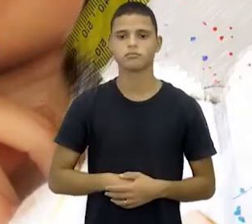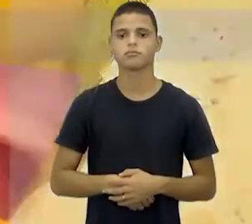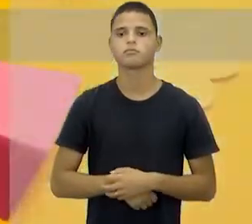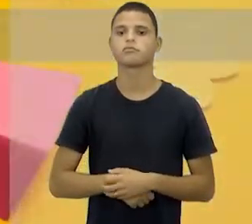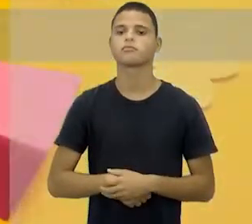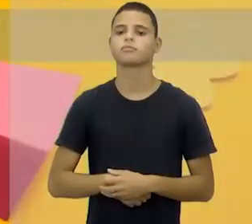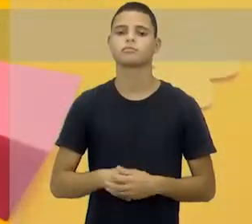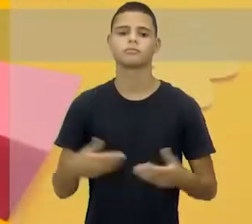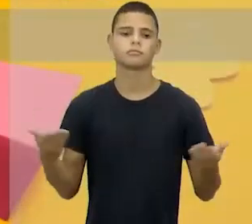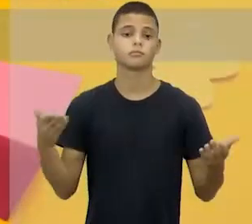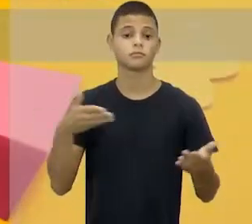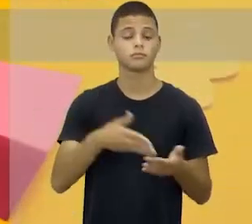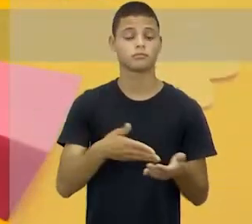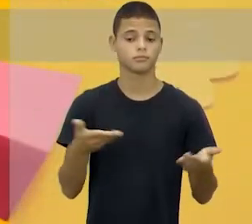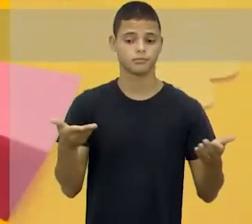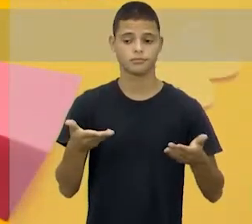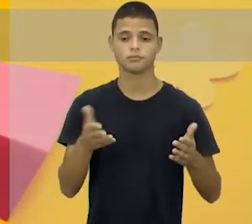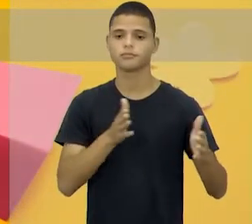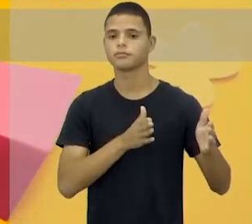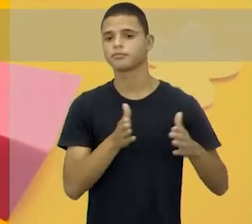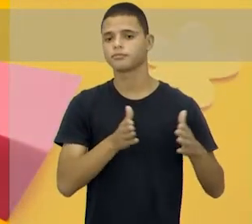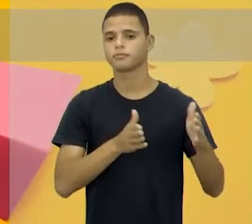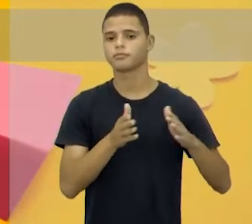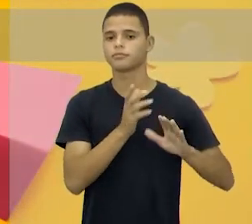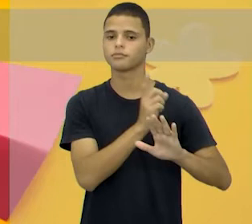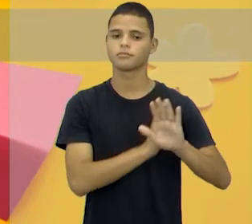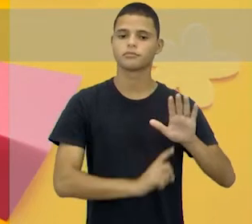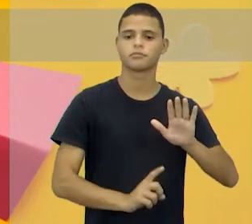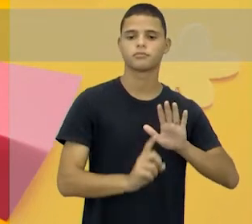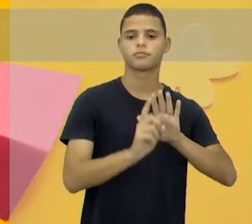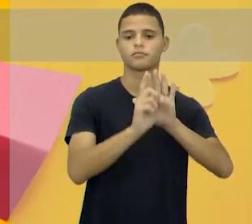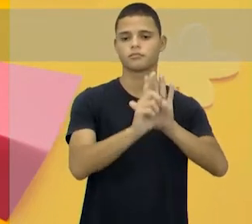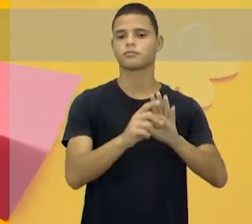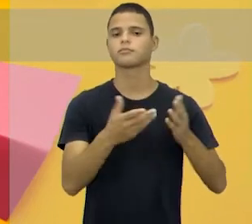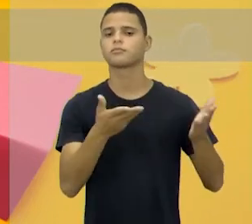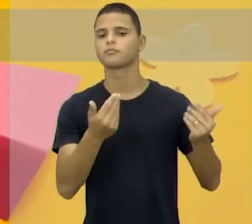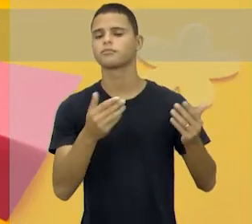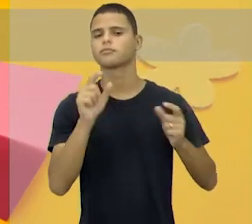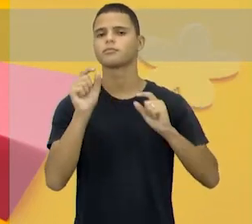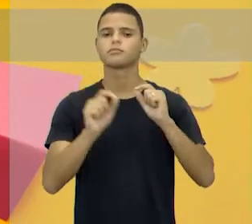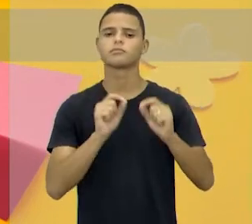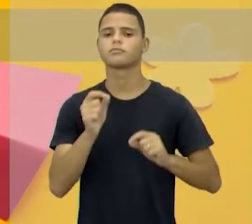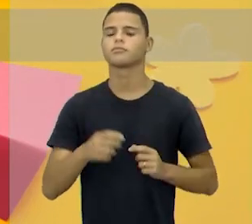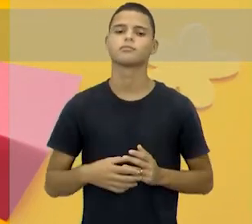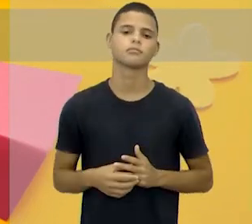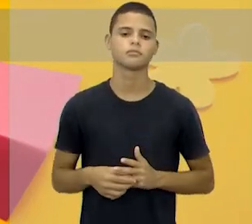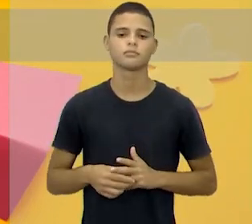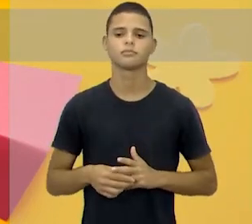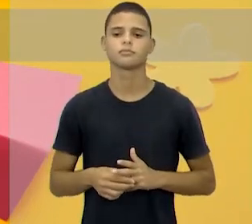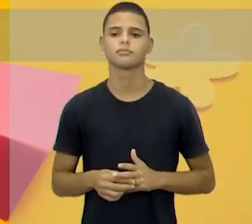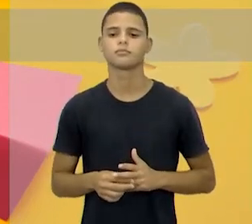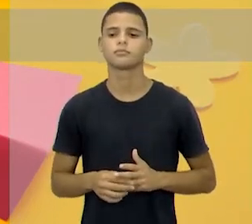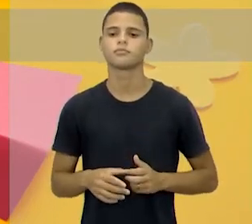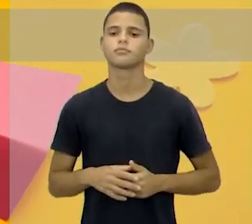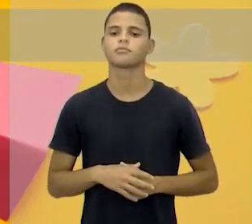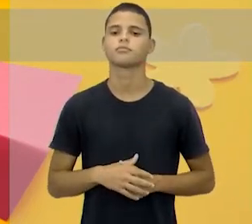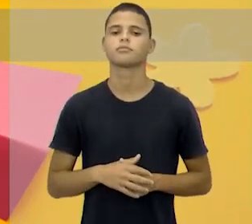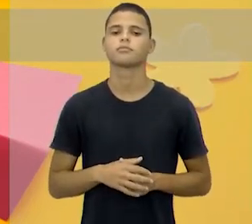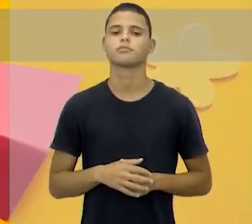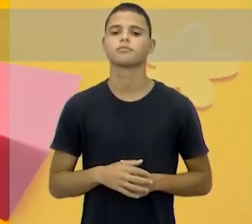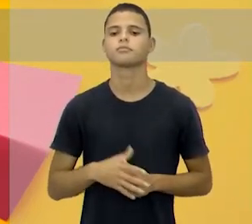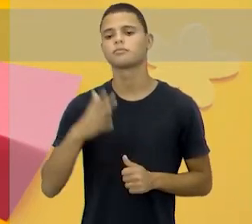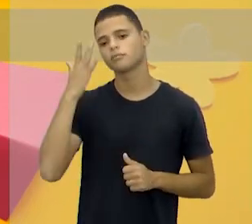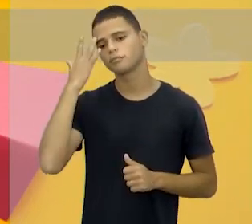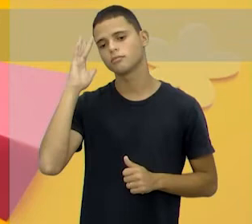Chegou o momento, gente, do nosso protagonismo juvenil. O que é o momento de protagonismo juvenil, Prof. Fernanda? O que